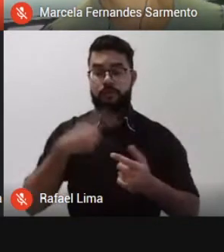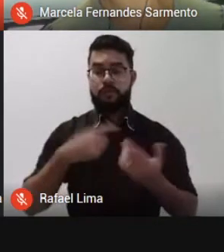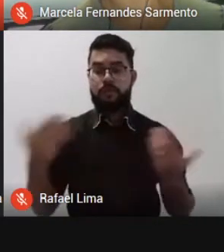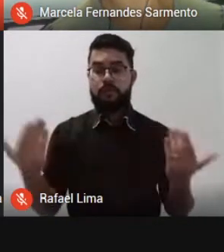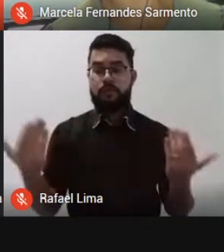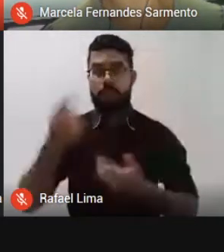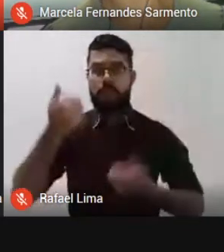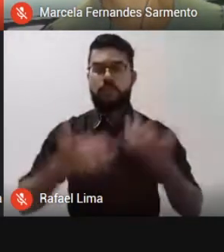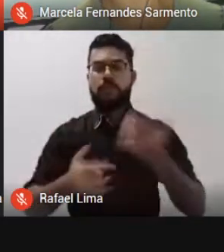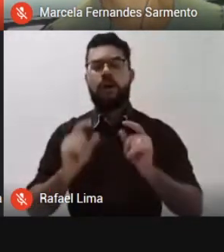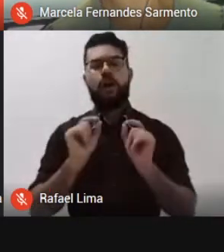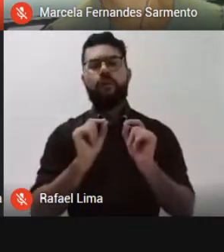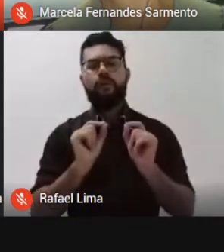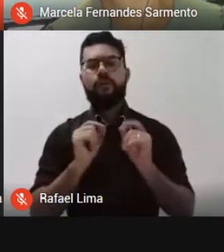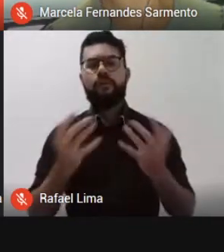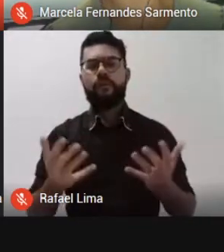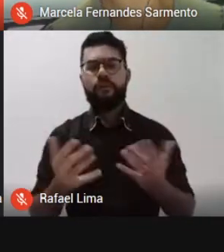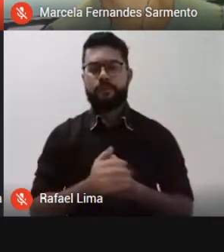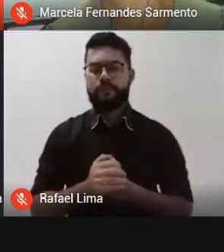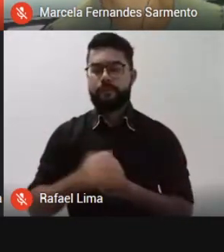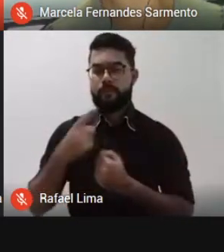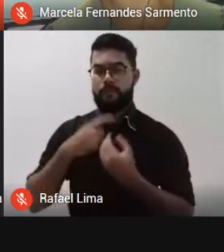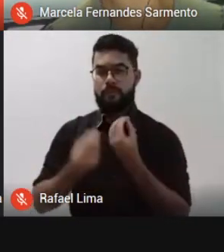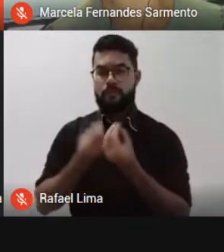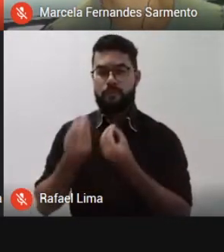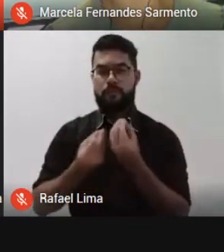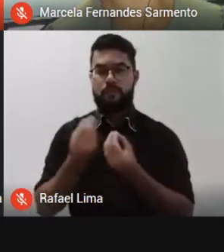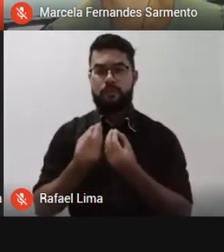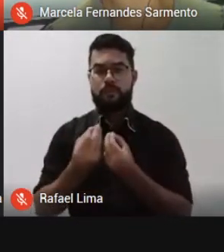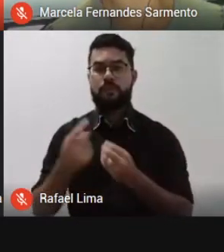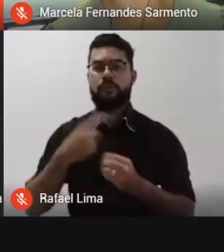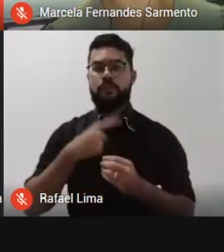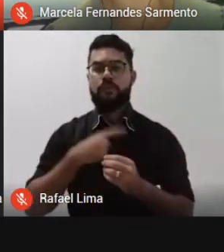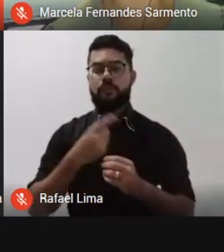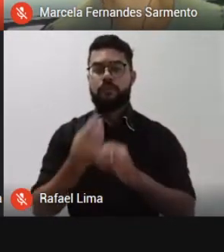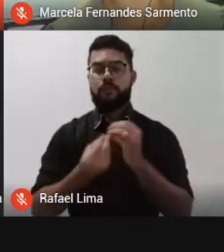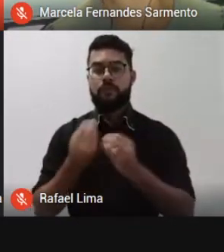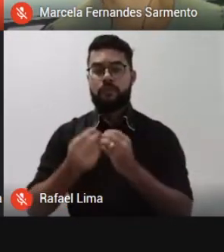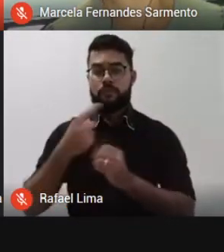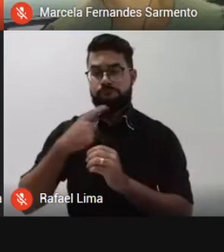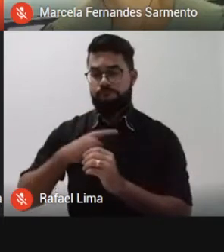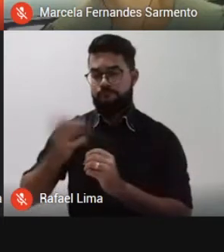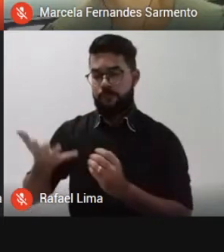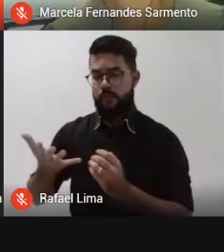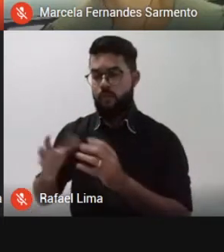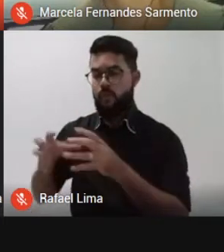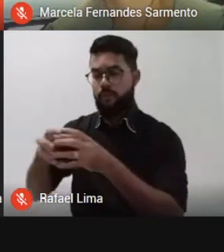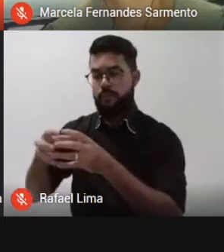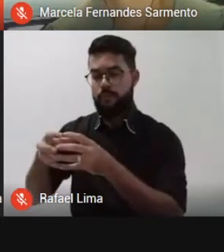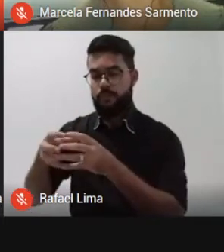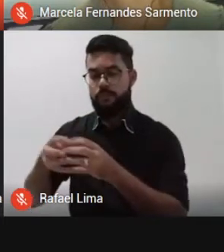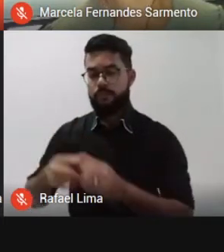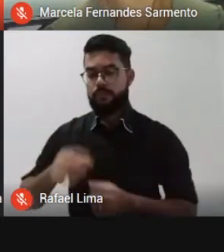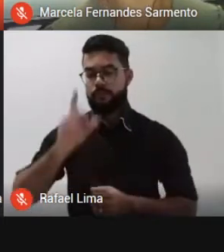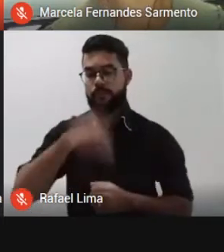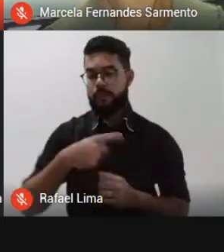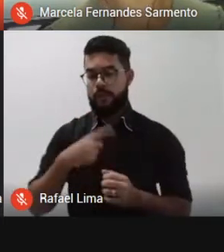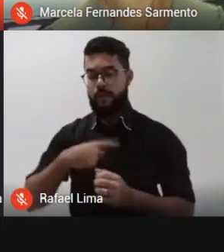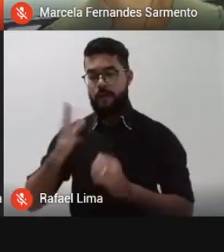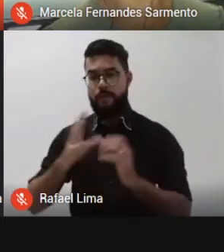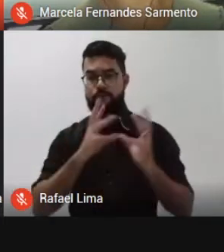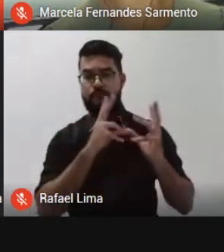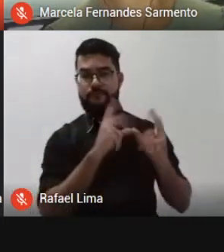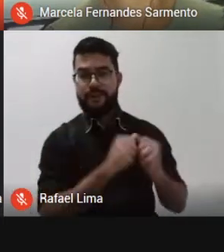Parklet, né? Muita gente aqui talvez não saiba o que é Parklet. Então, gente, o Parklet são espaços efêmeros, que são